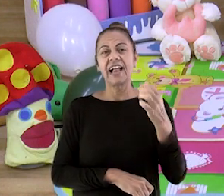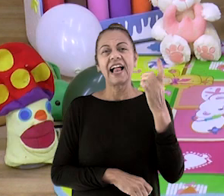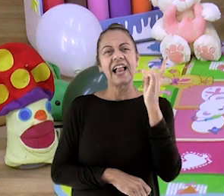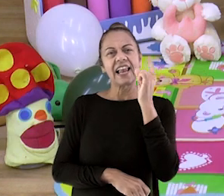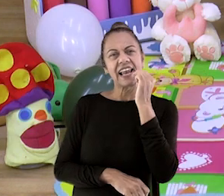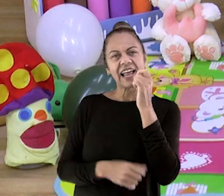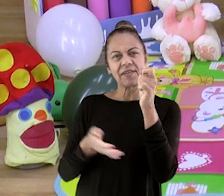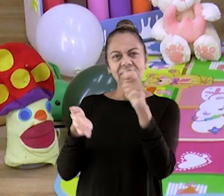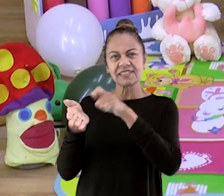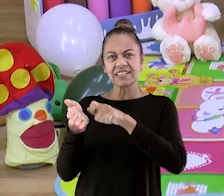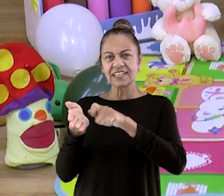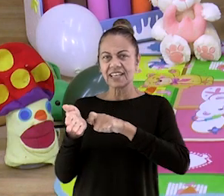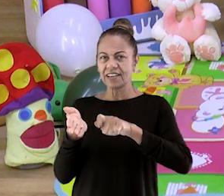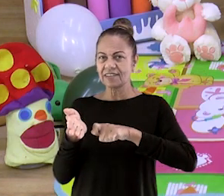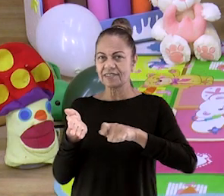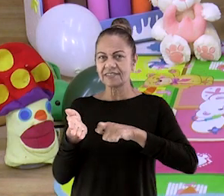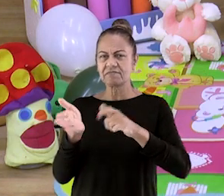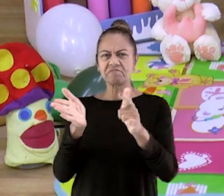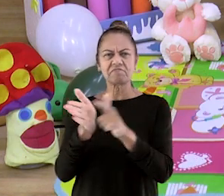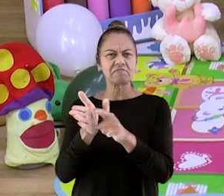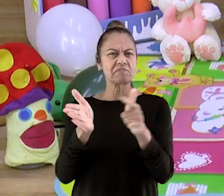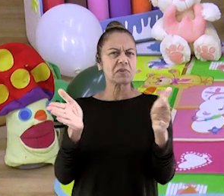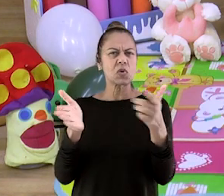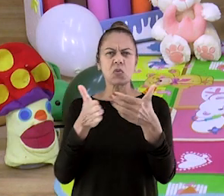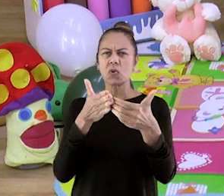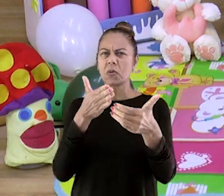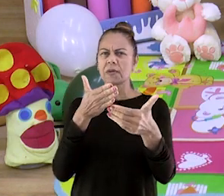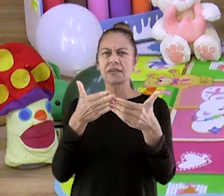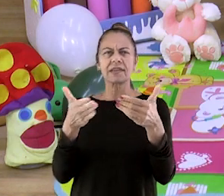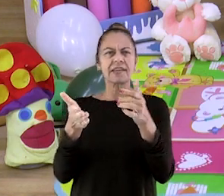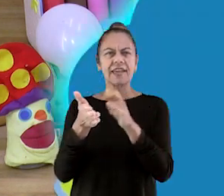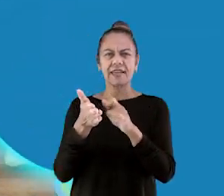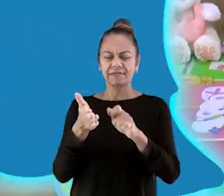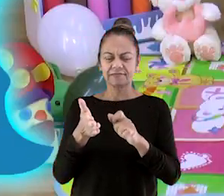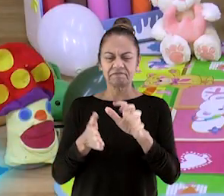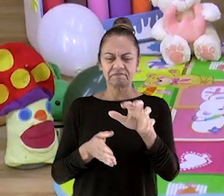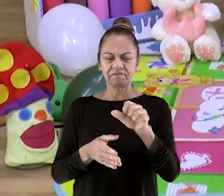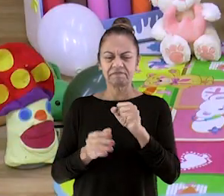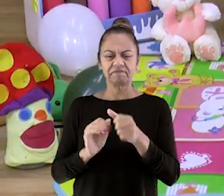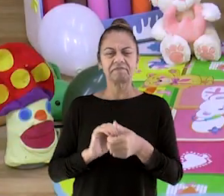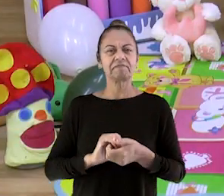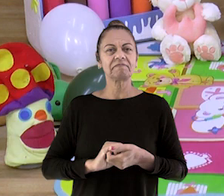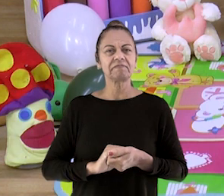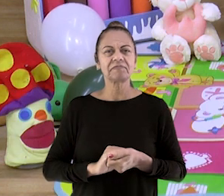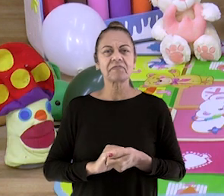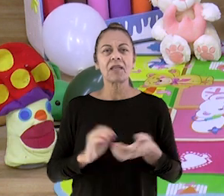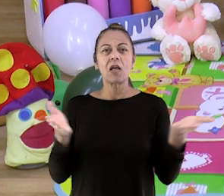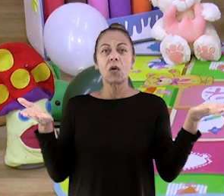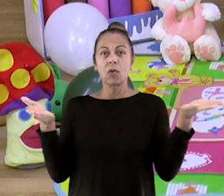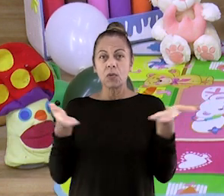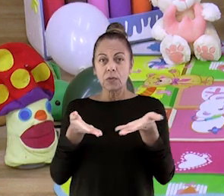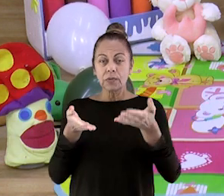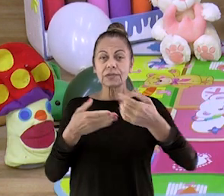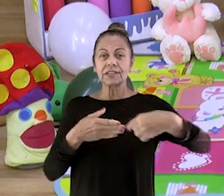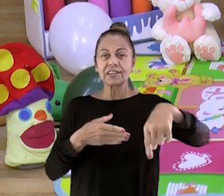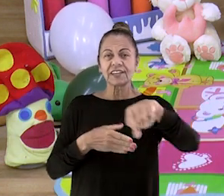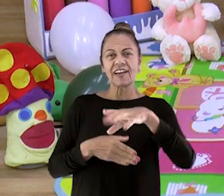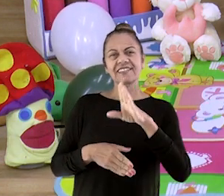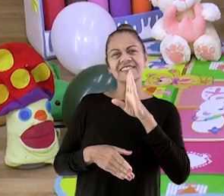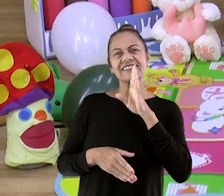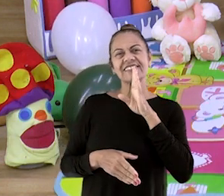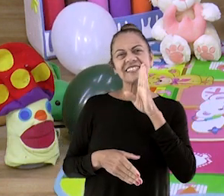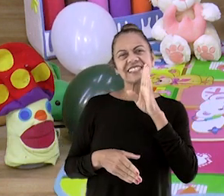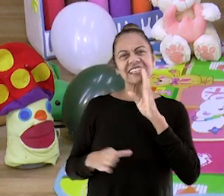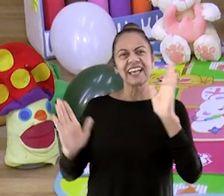ou qualquer papel que você estiver em sua casa hoje nós vamos conhecer